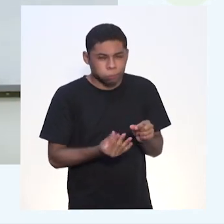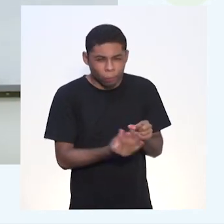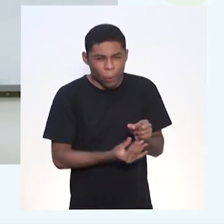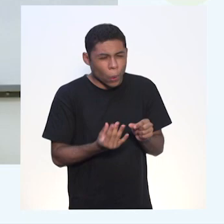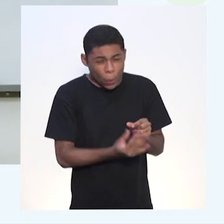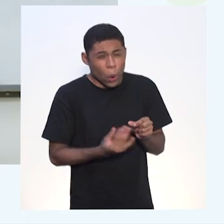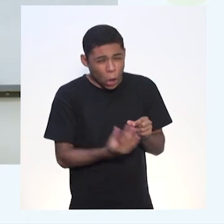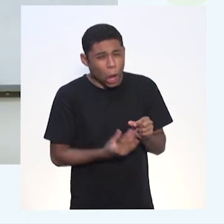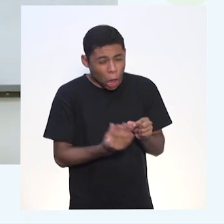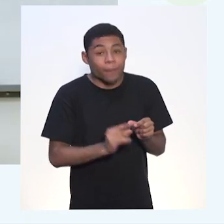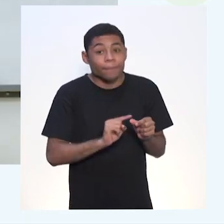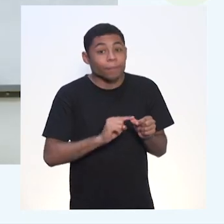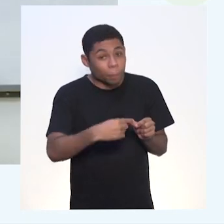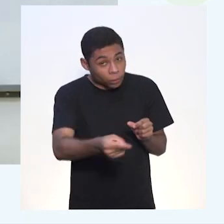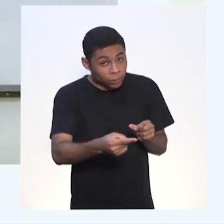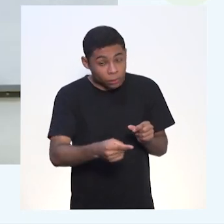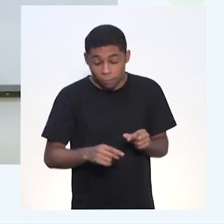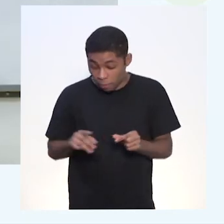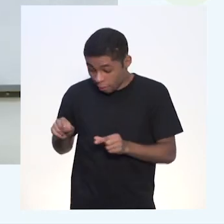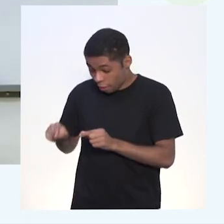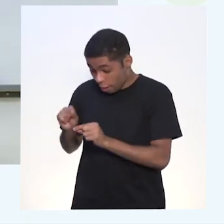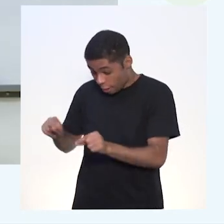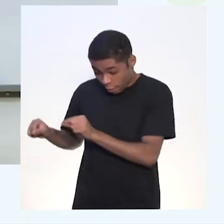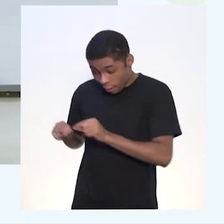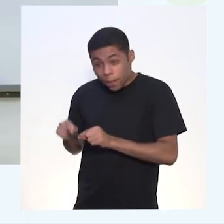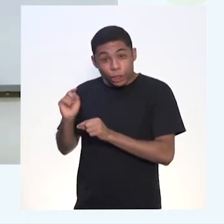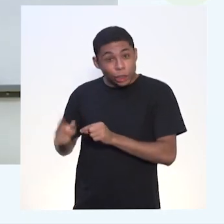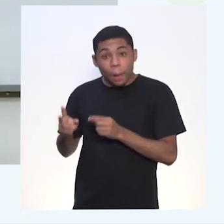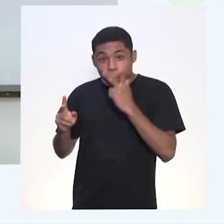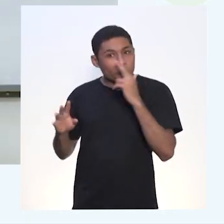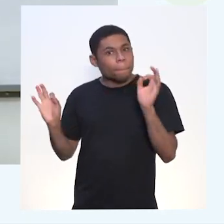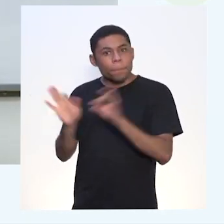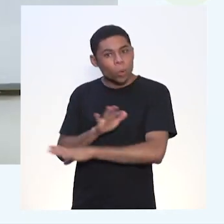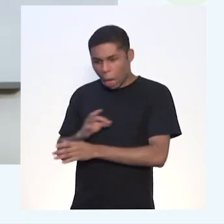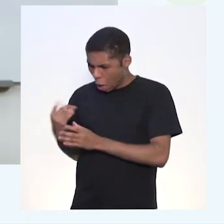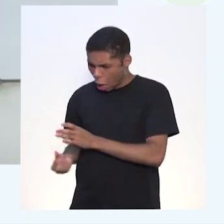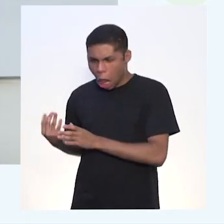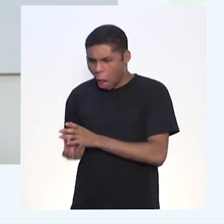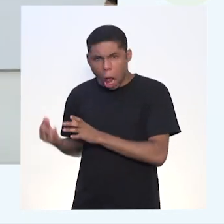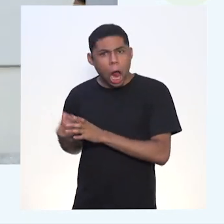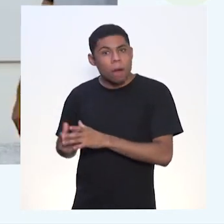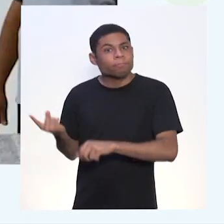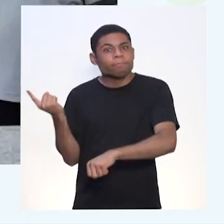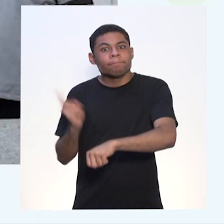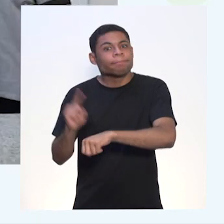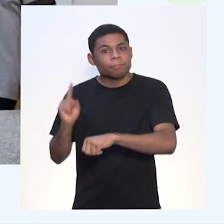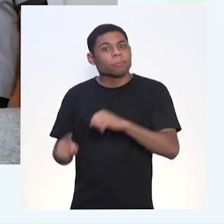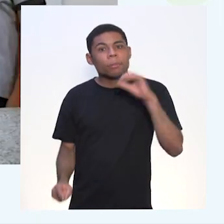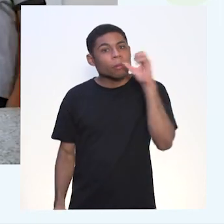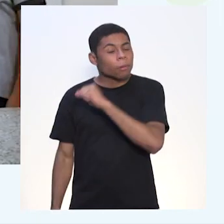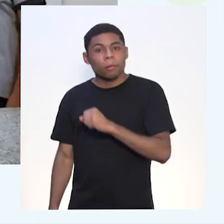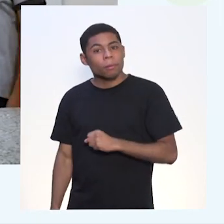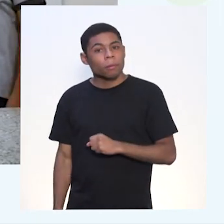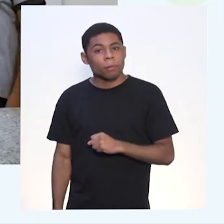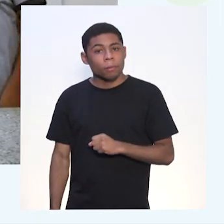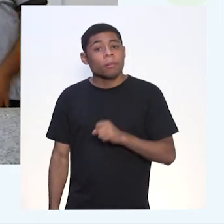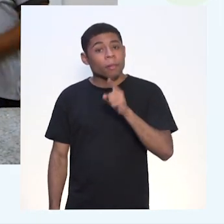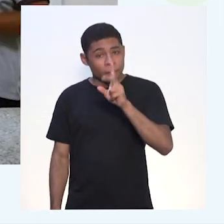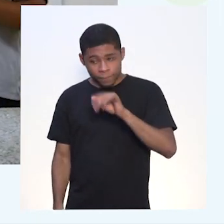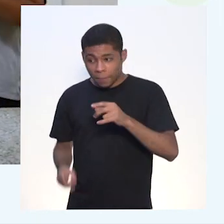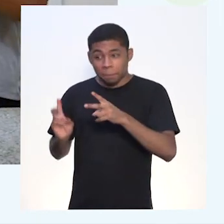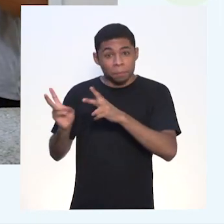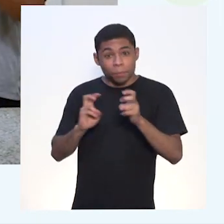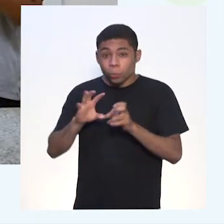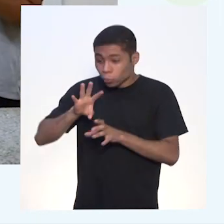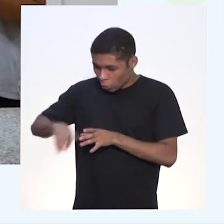fora, enquanto a parte triturada ela vai ficar na superfície da água e vai ser consumida imediatamente todas as partinhas, todos